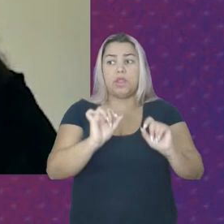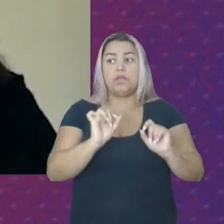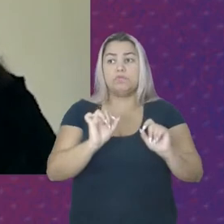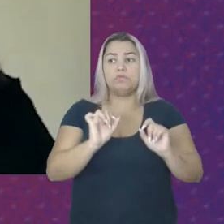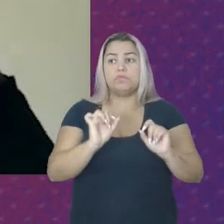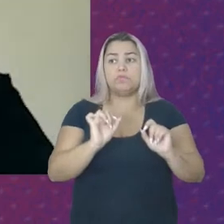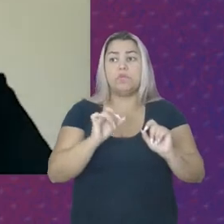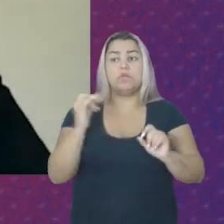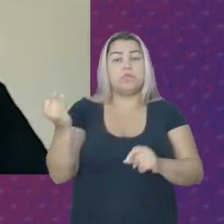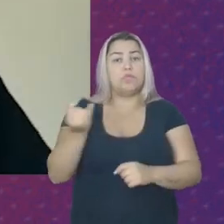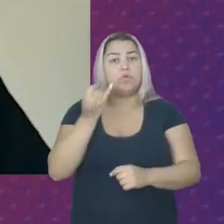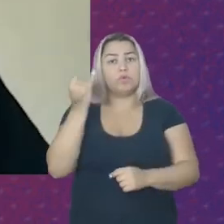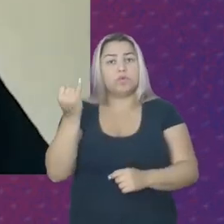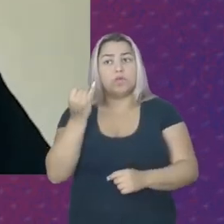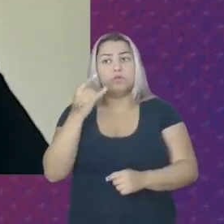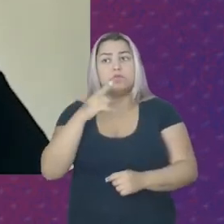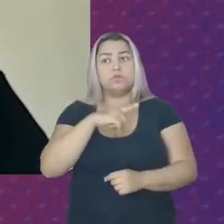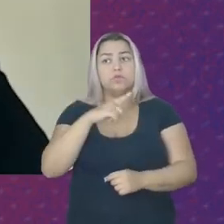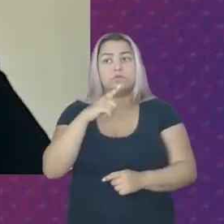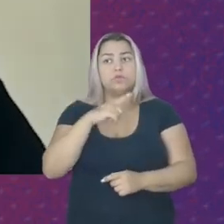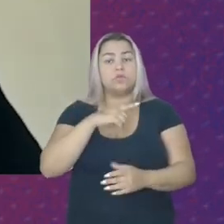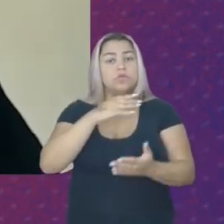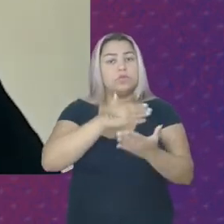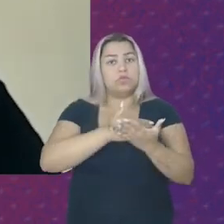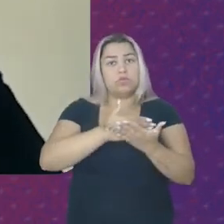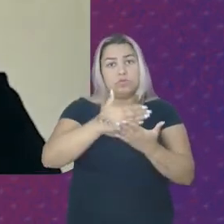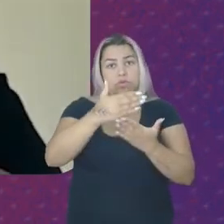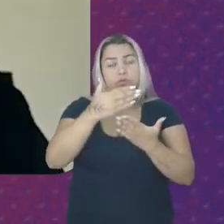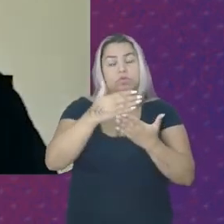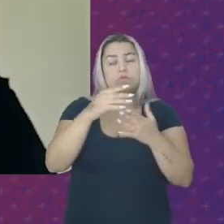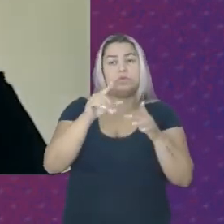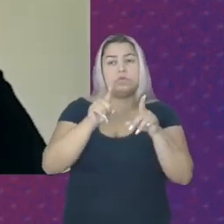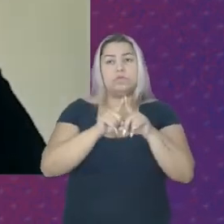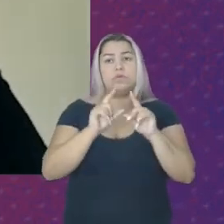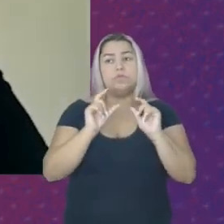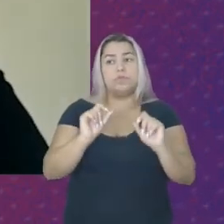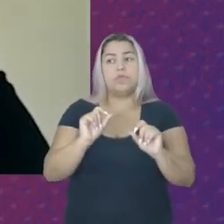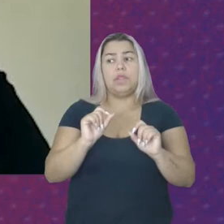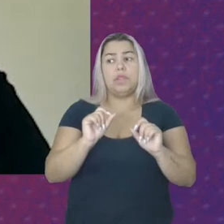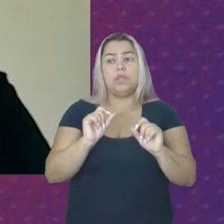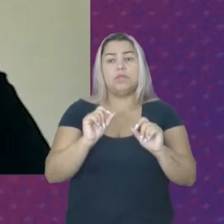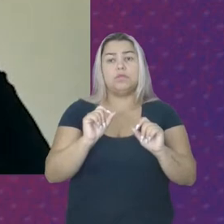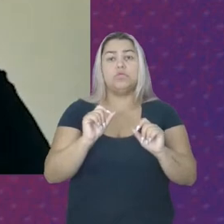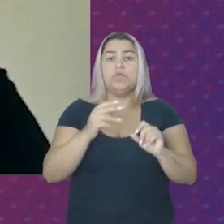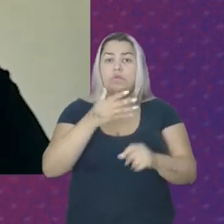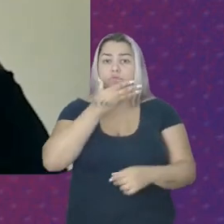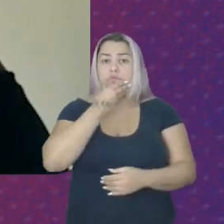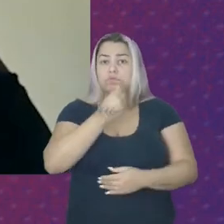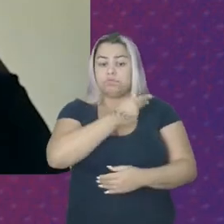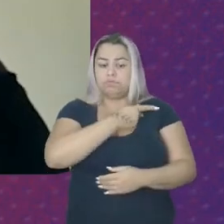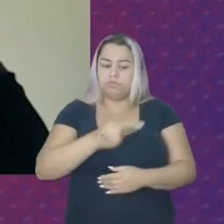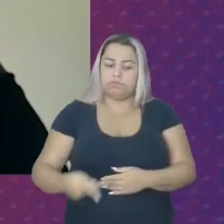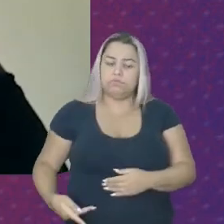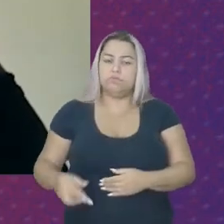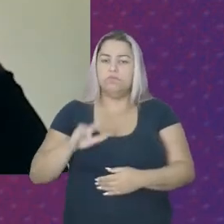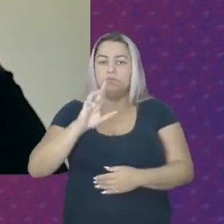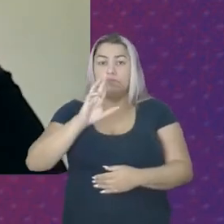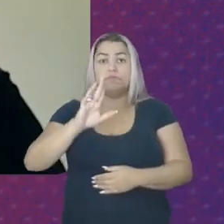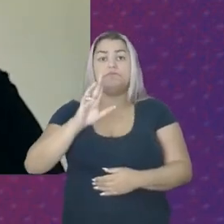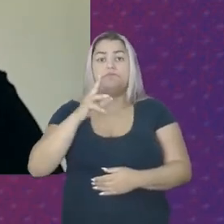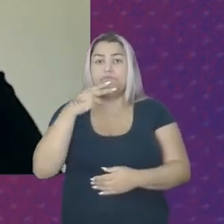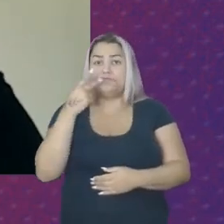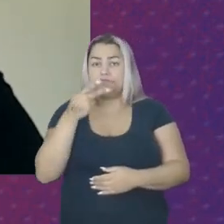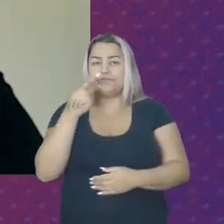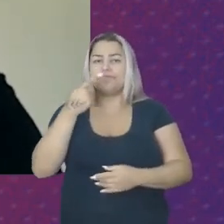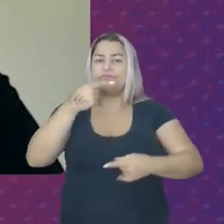a importância da gente ter ministros negros nesse momento em Portugal com o presidente Lula, tudo isso tem que ser dito, tem que